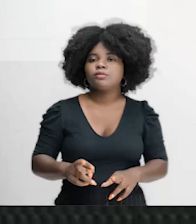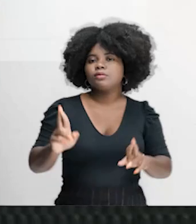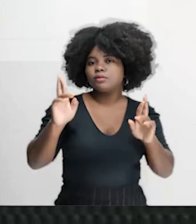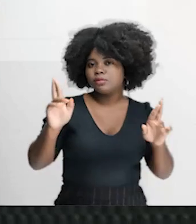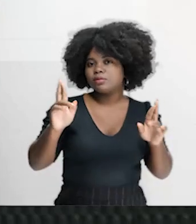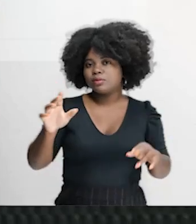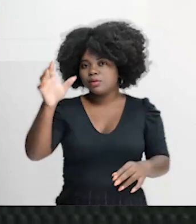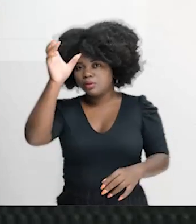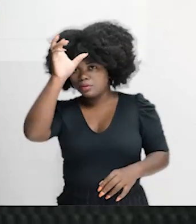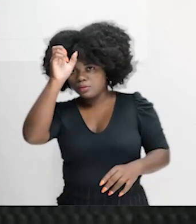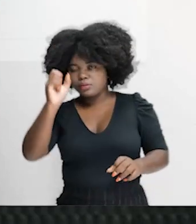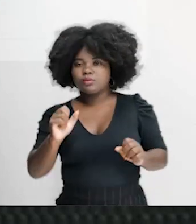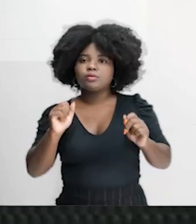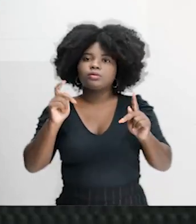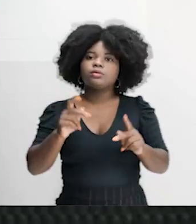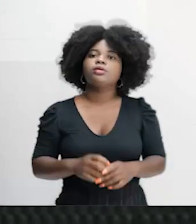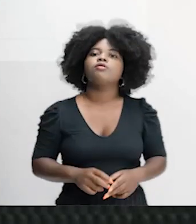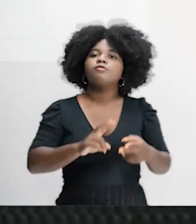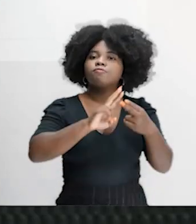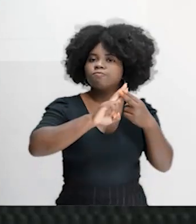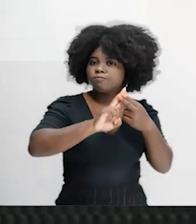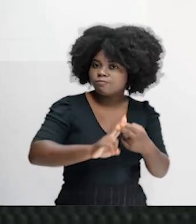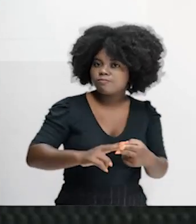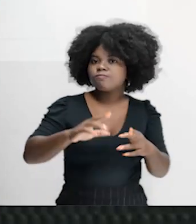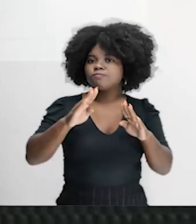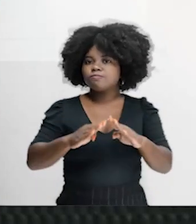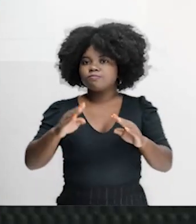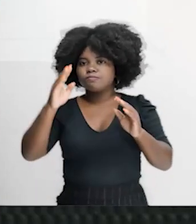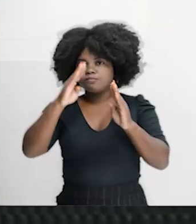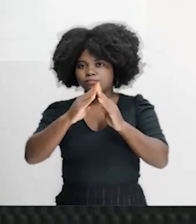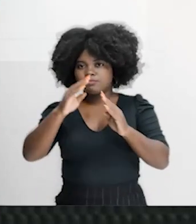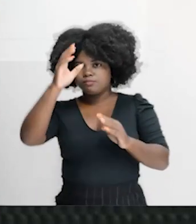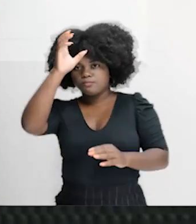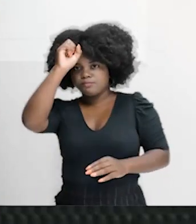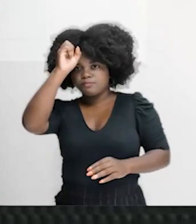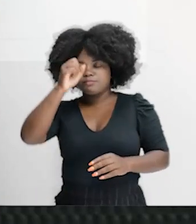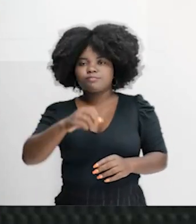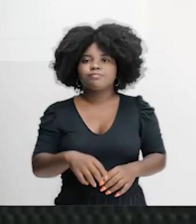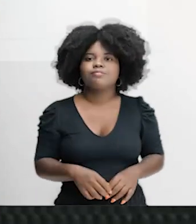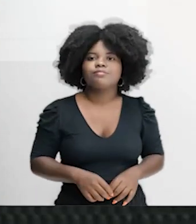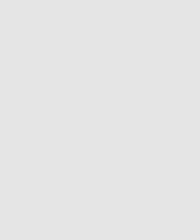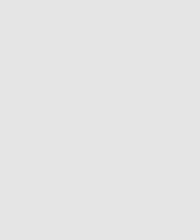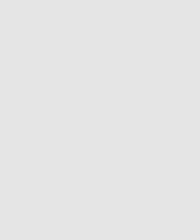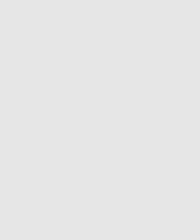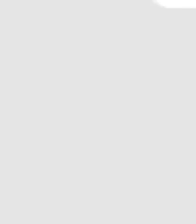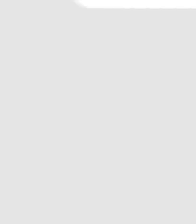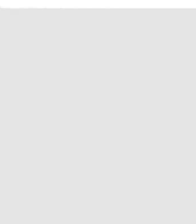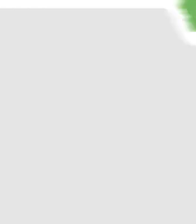espero que tenha entendido, espero que tenha ajudado. Já sabe, hashtag fica em casa aprendendo.